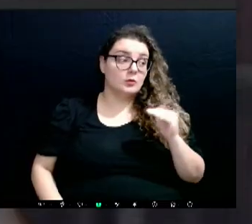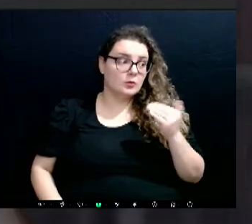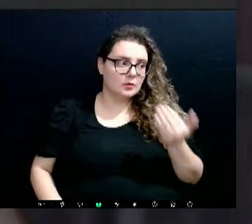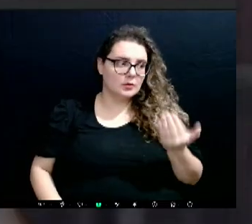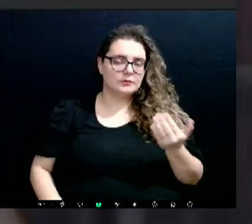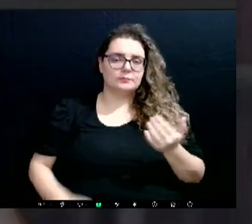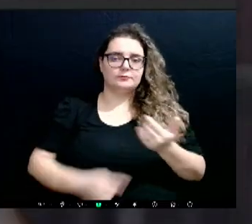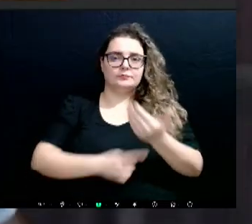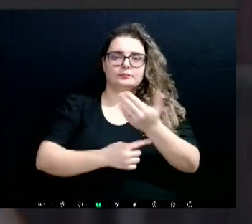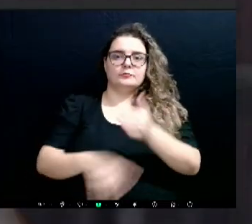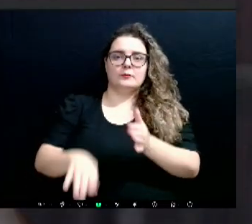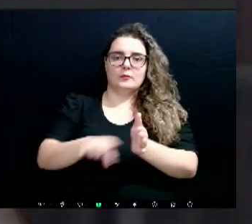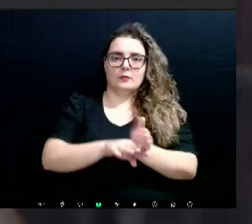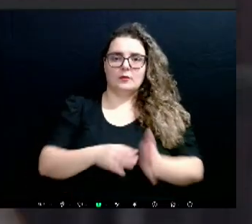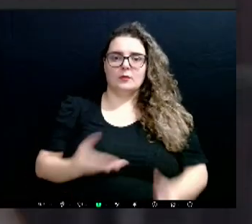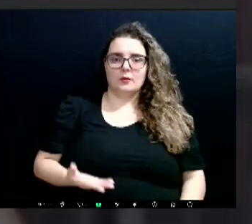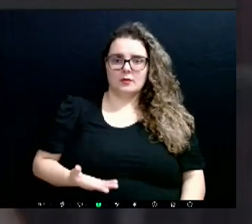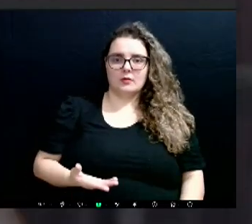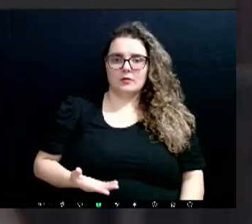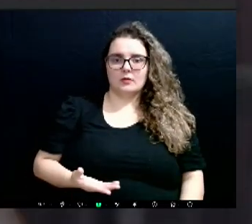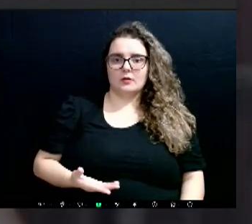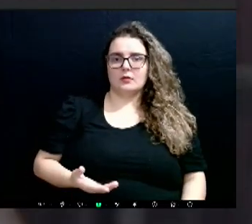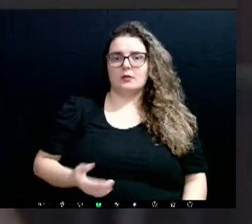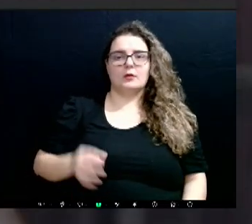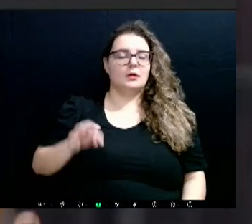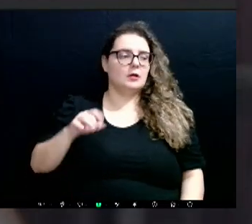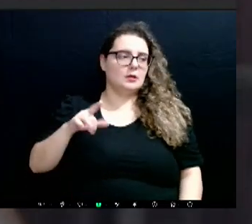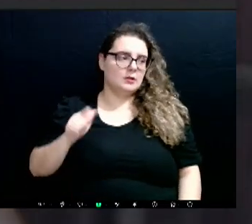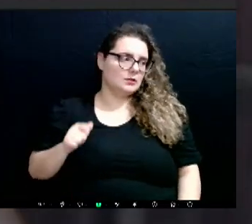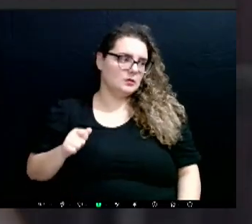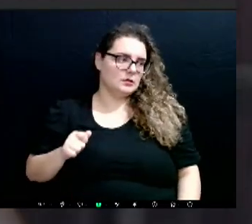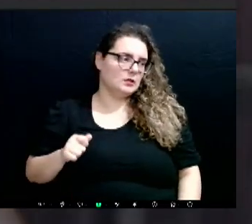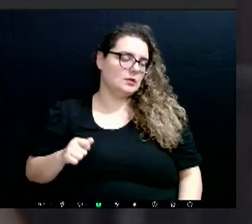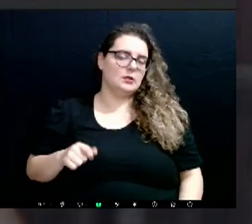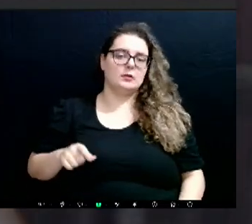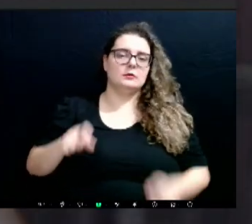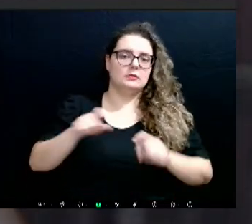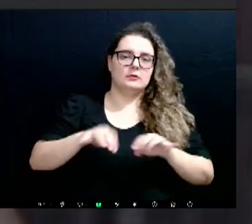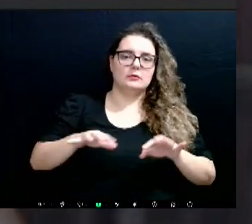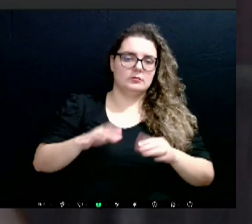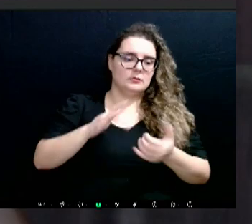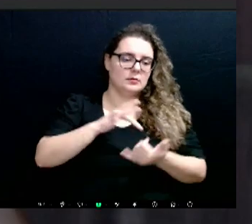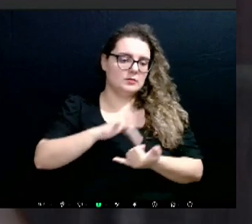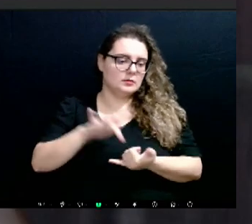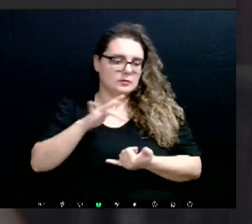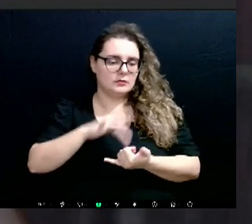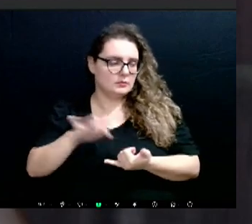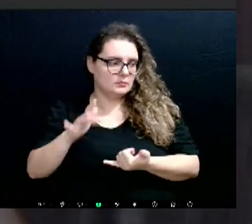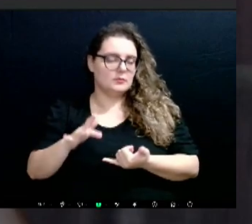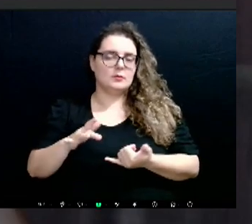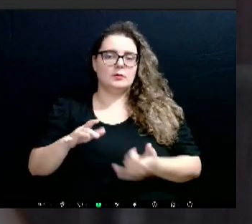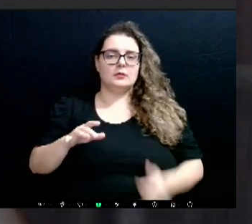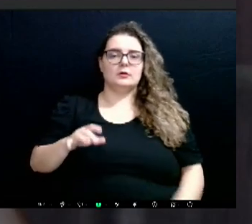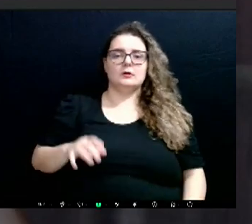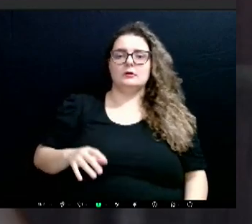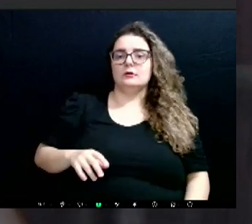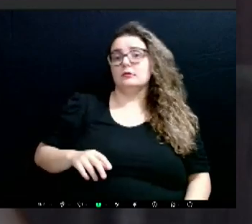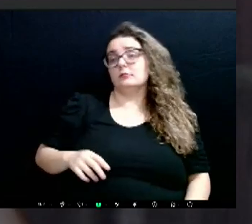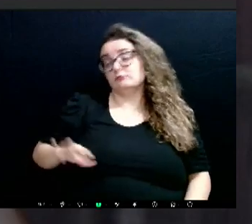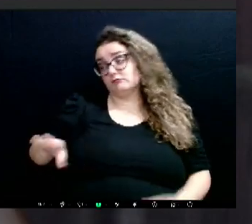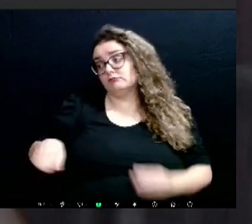vem como algo, tanto a tela, o computador, o smartphone, tablet, ele vem como um acessório importante,